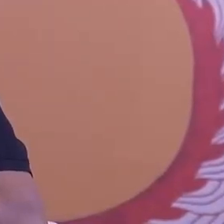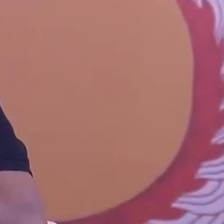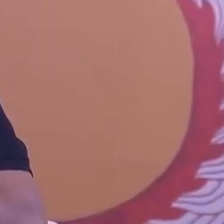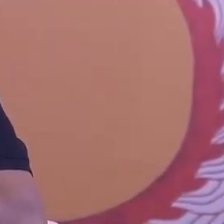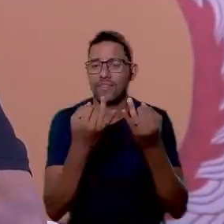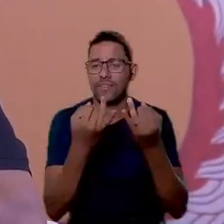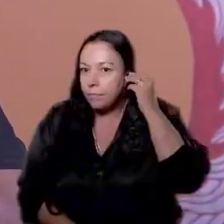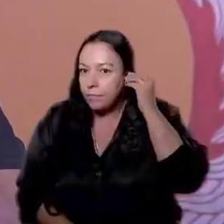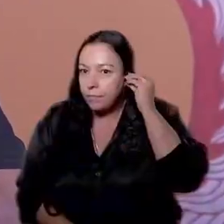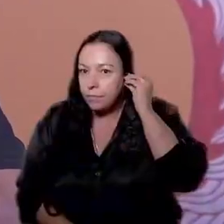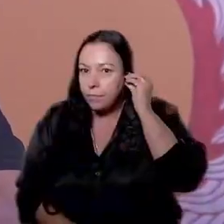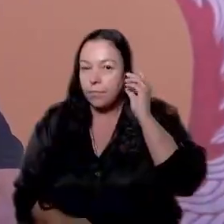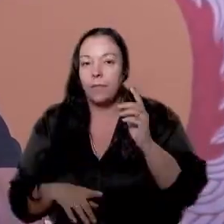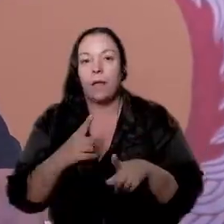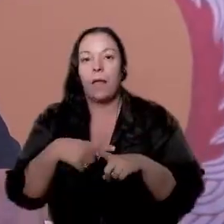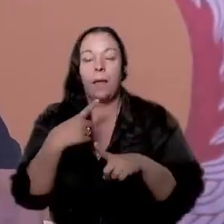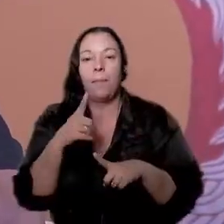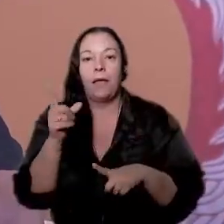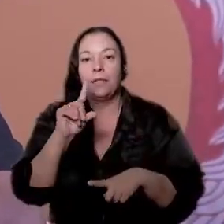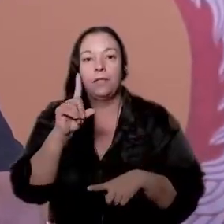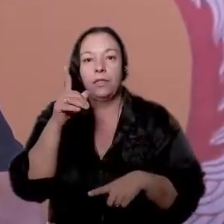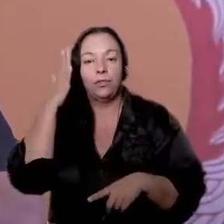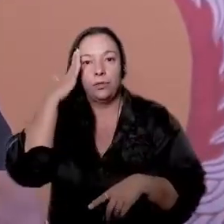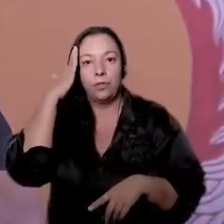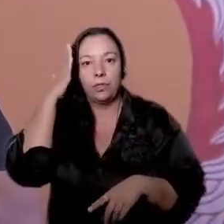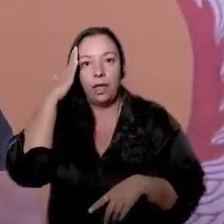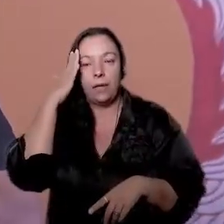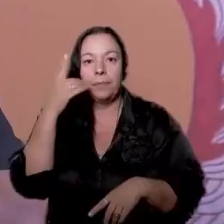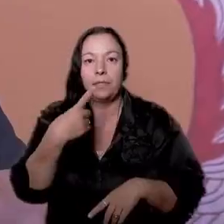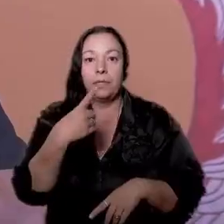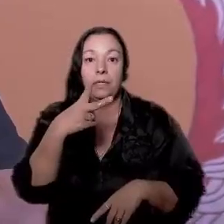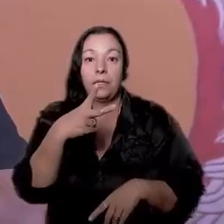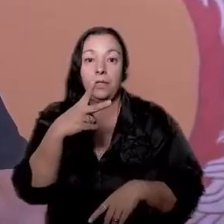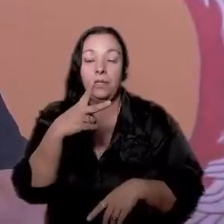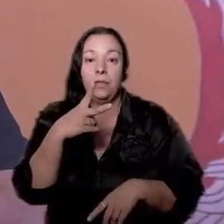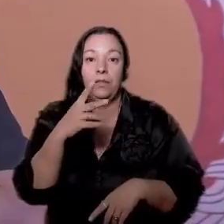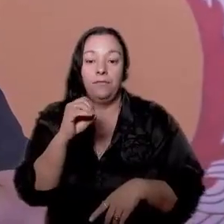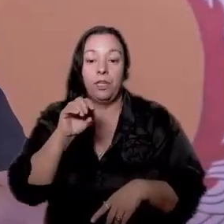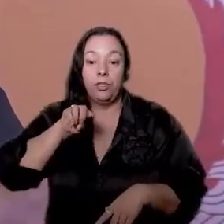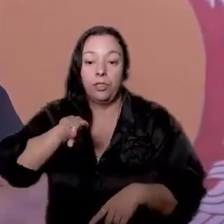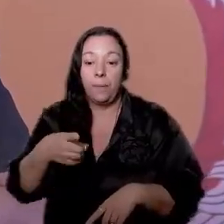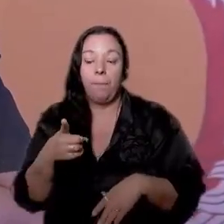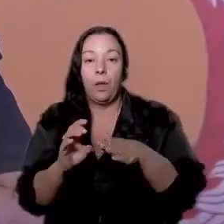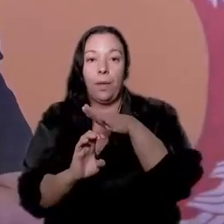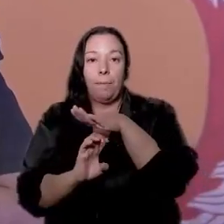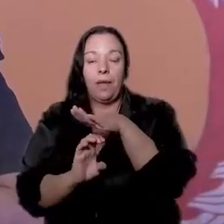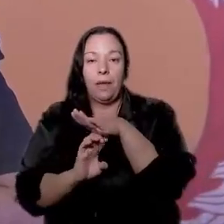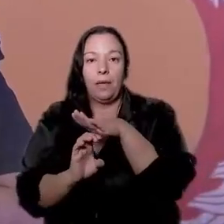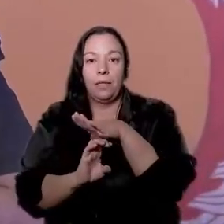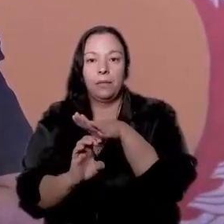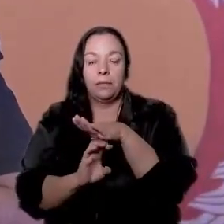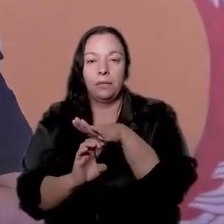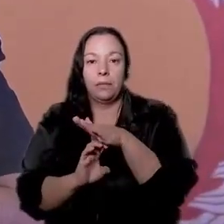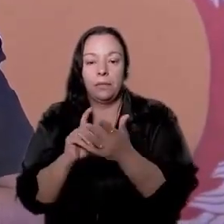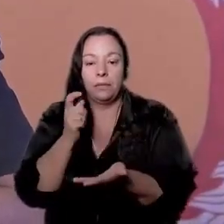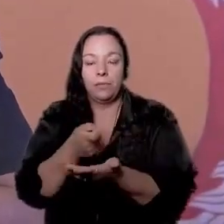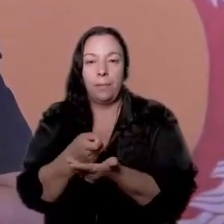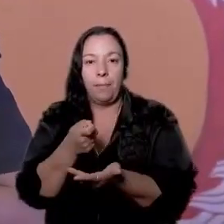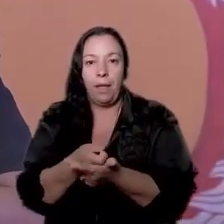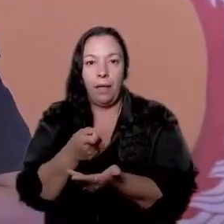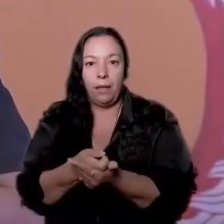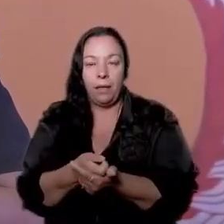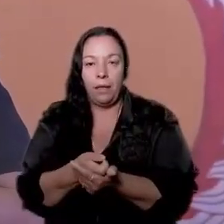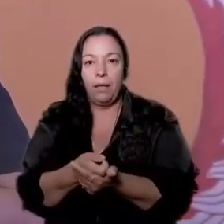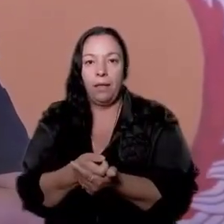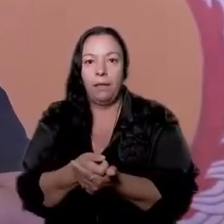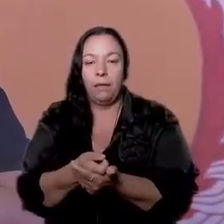global. Mas a gente não sabe exatamente onde estão essas 120 mil empresas, porque o fato de pagar sobre o lucro real ou